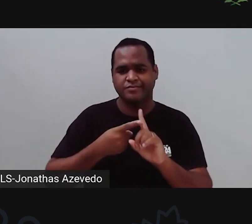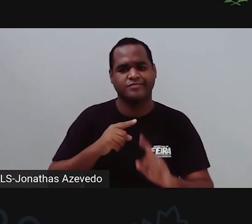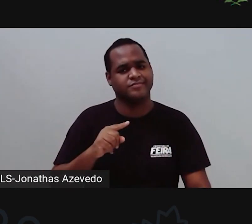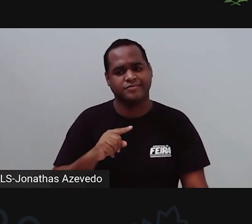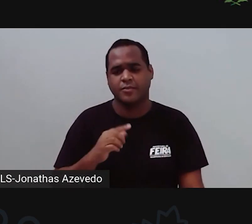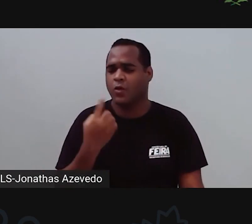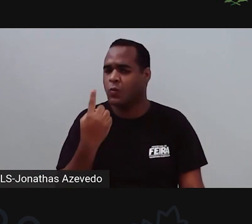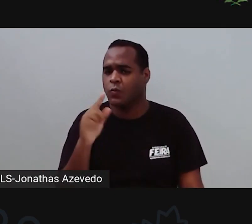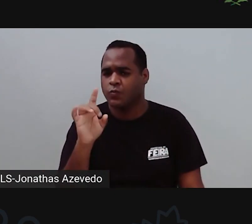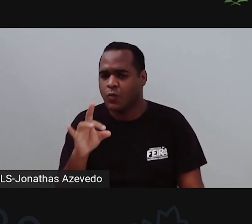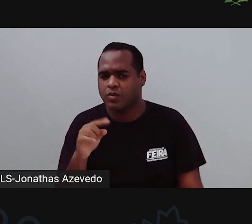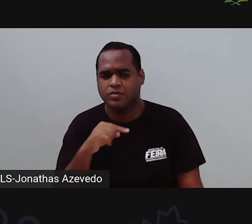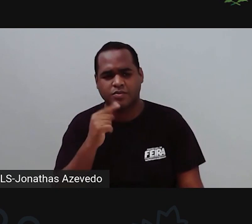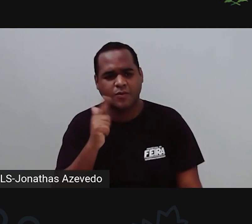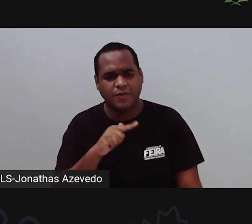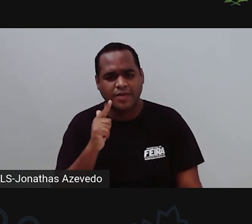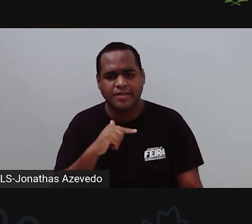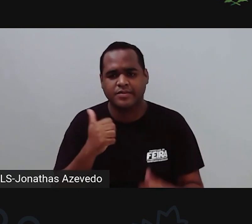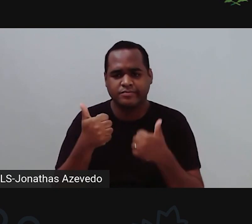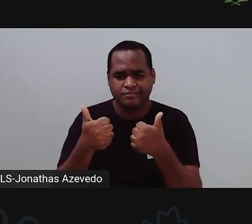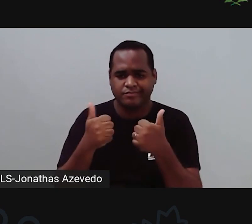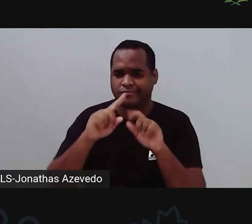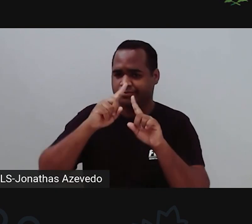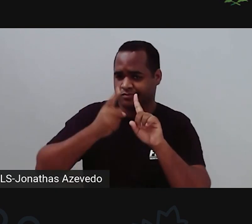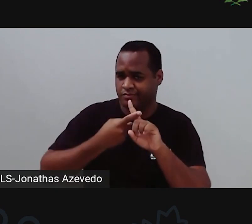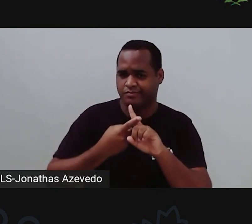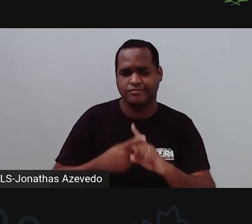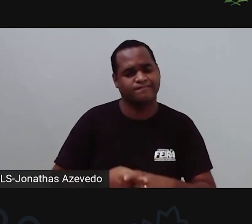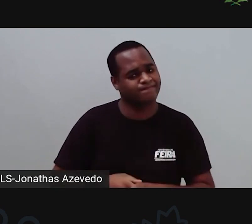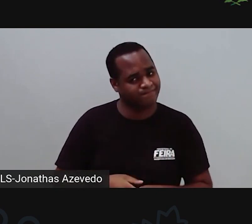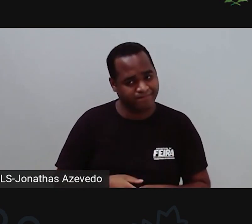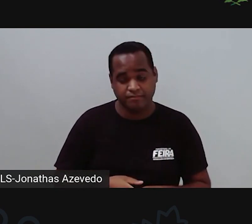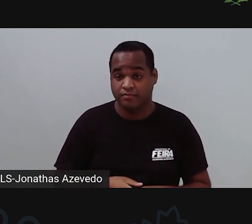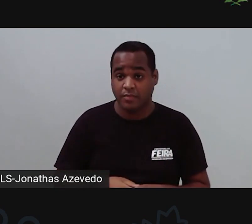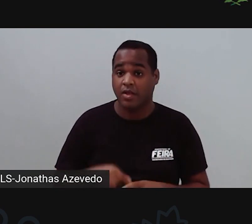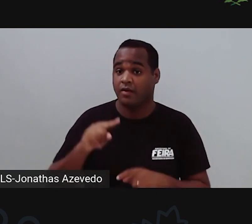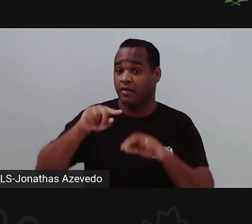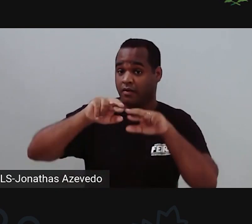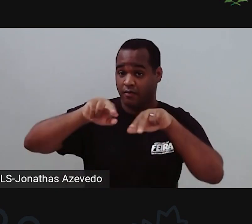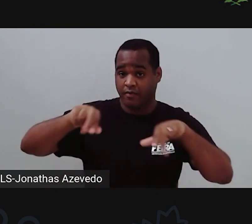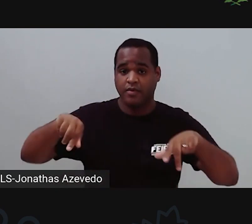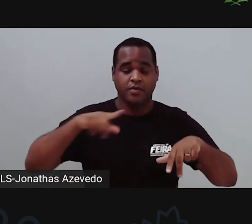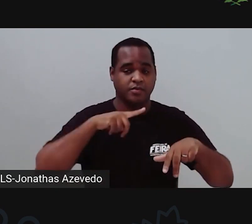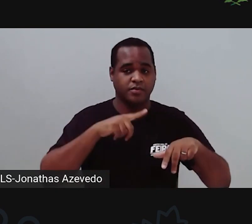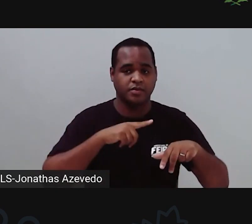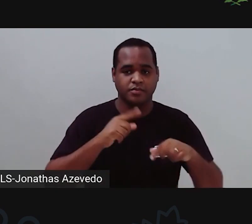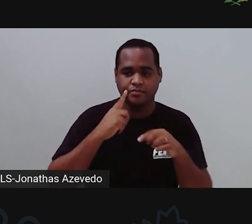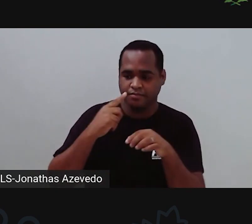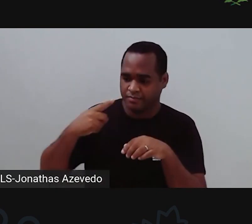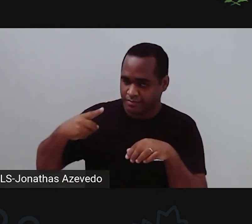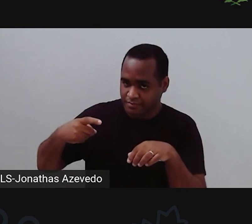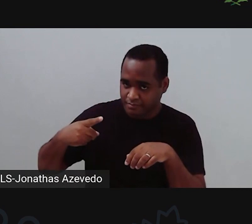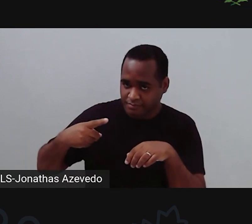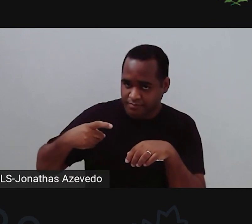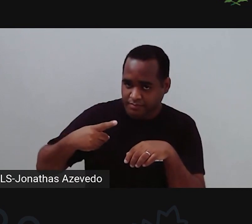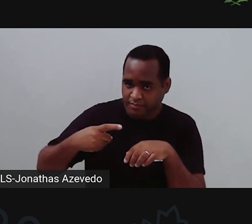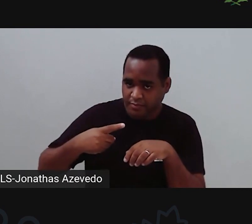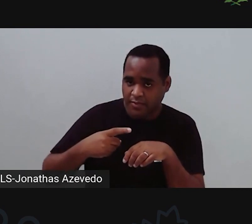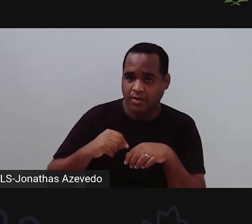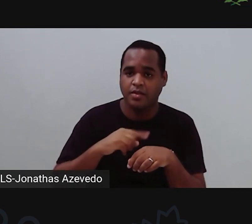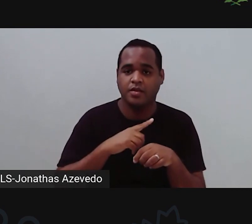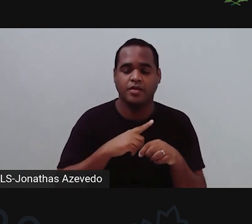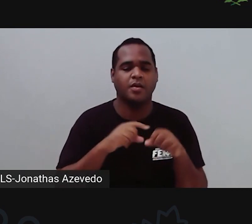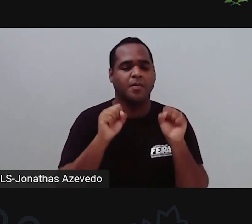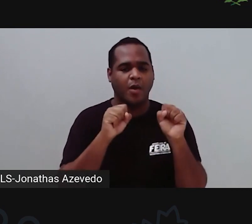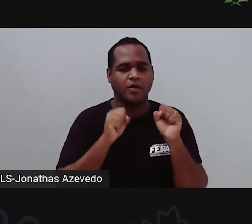só não é garantia de que ela vá conseguir engravidar. Então, eles pegam vários pegam o espermatozoide, tem aqueles dois